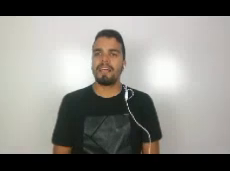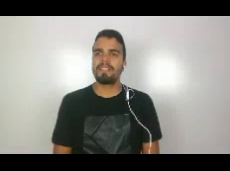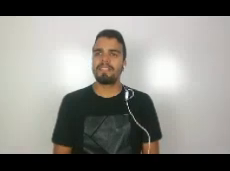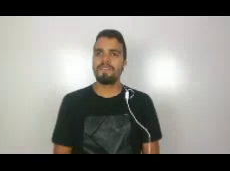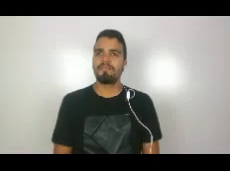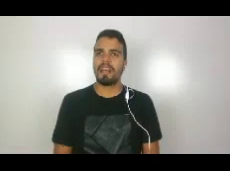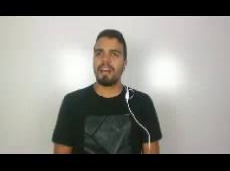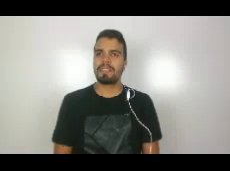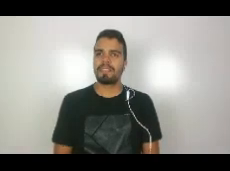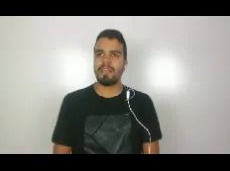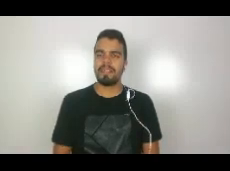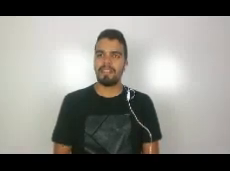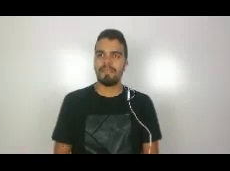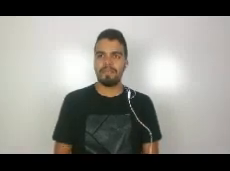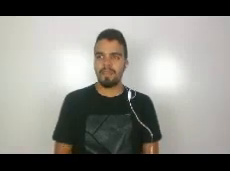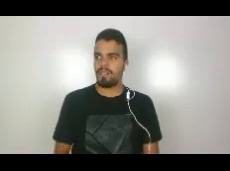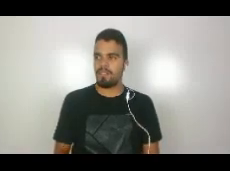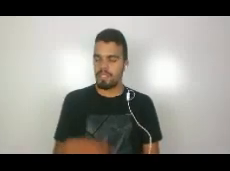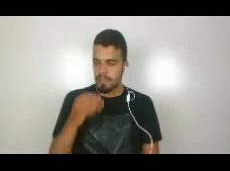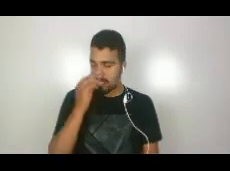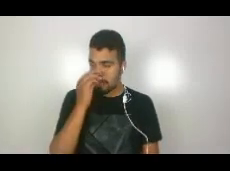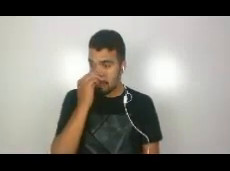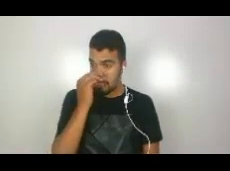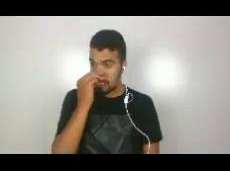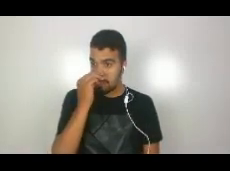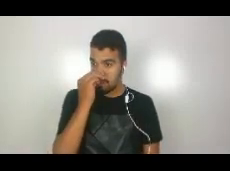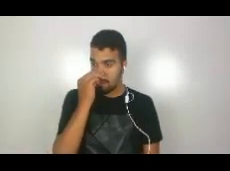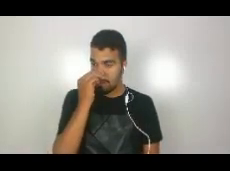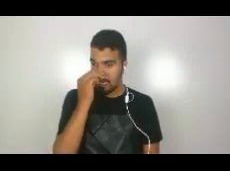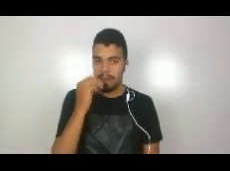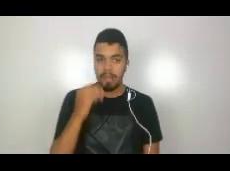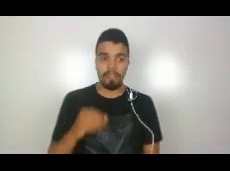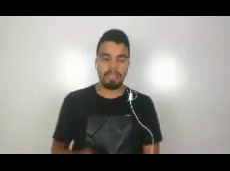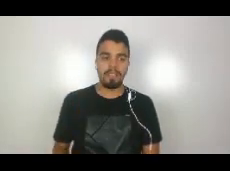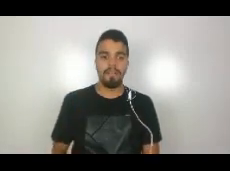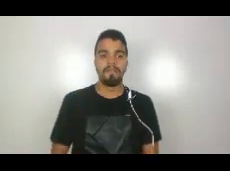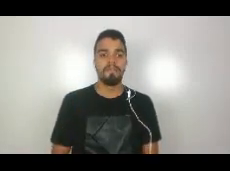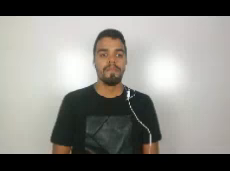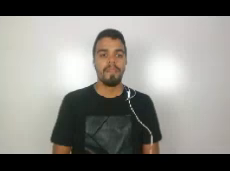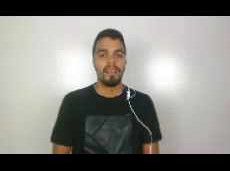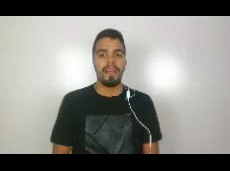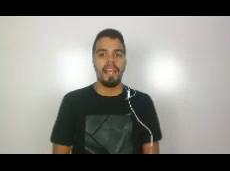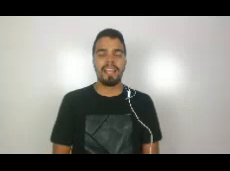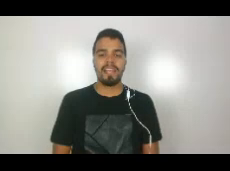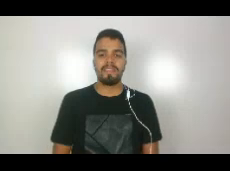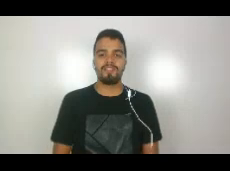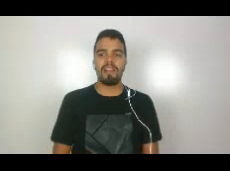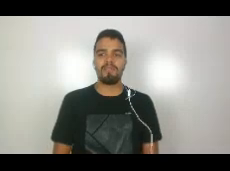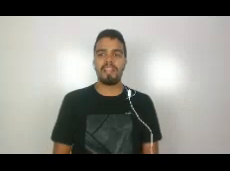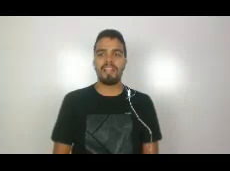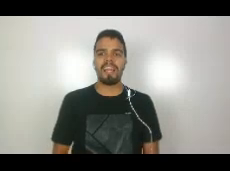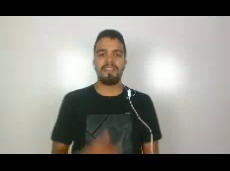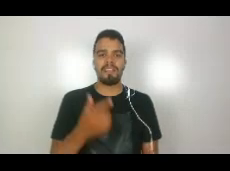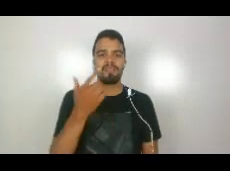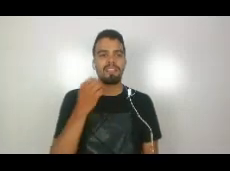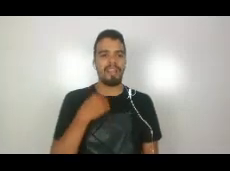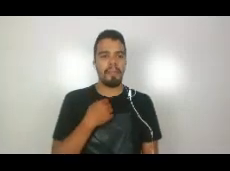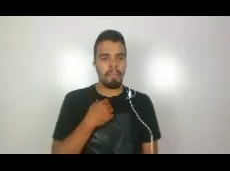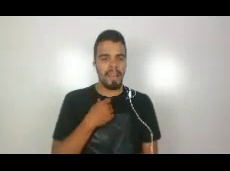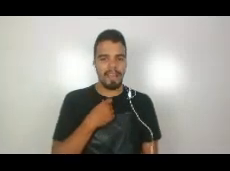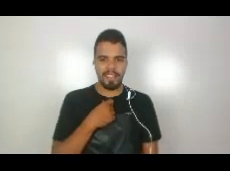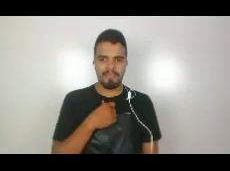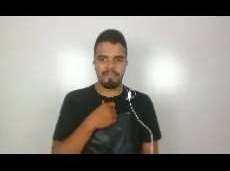Mas as dificuldades, né, que quando eu recebia também para correção, é que às vezes o aluno ele gravava